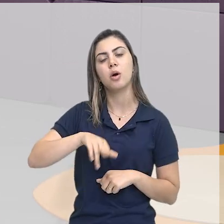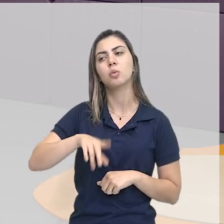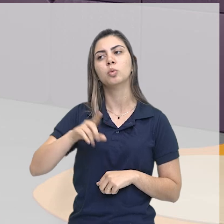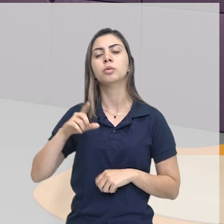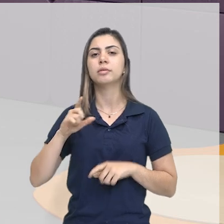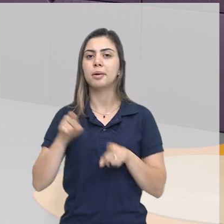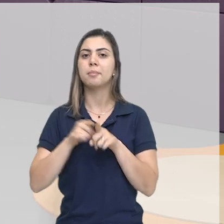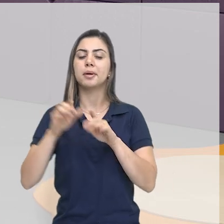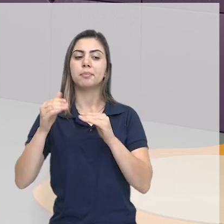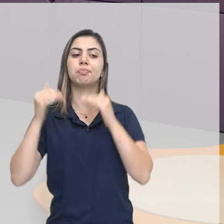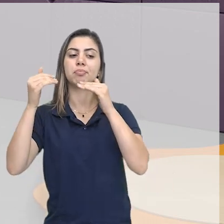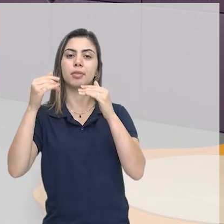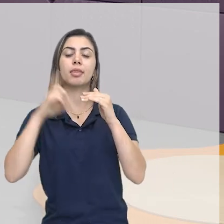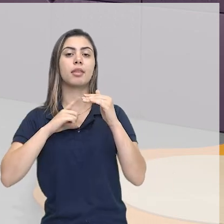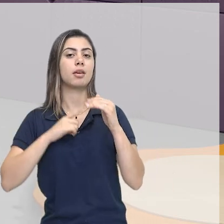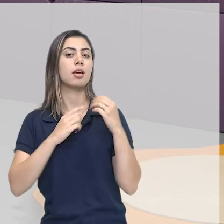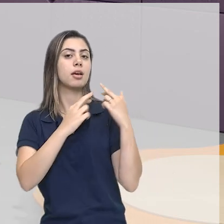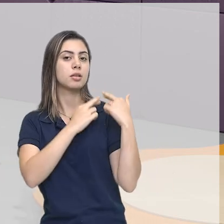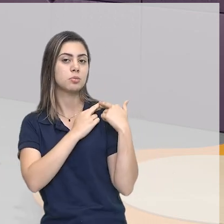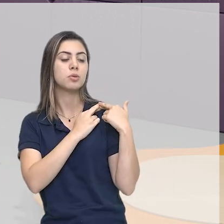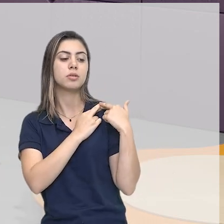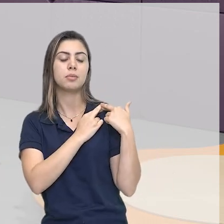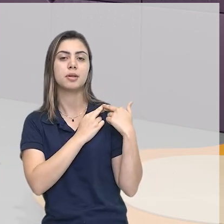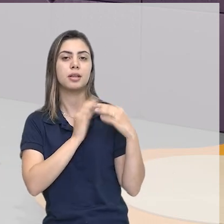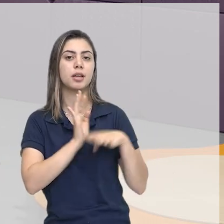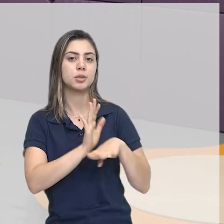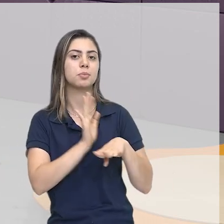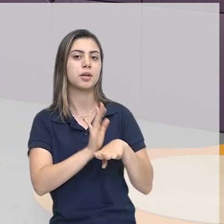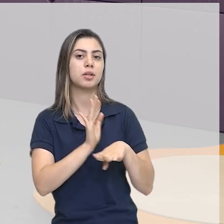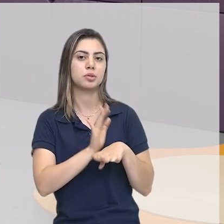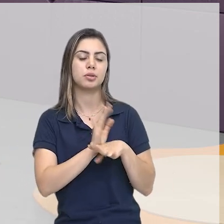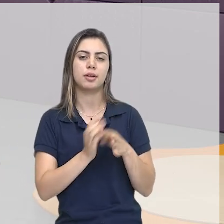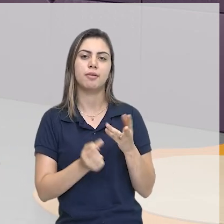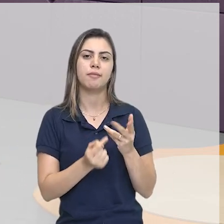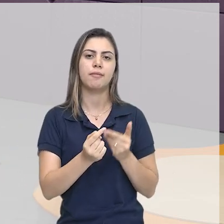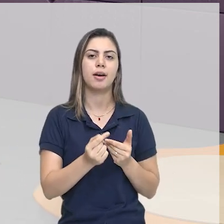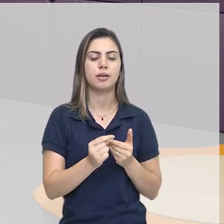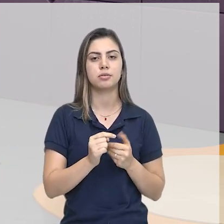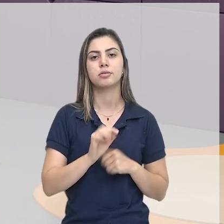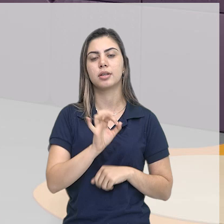tinha as suas obrigações para com os seus vassalos, mas que era